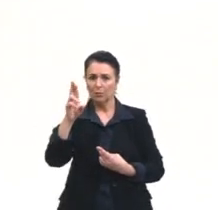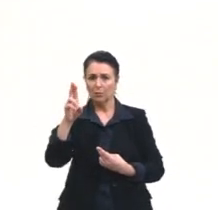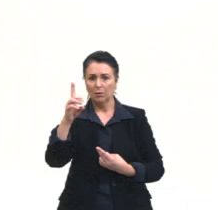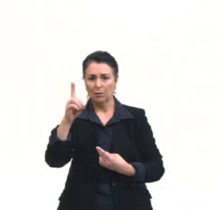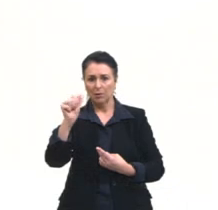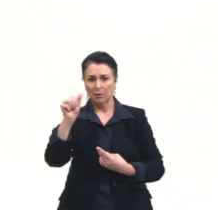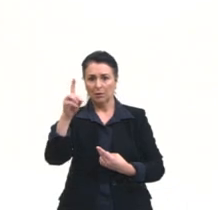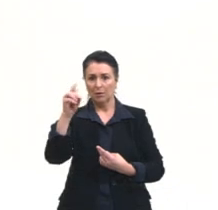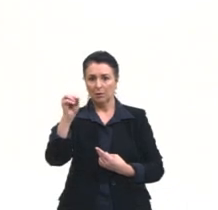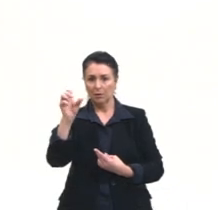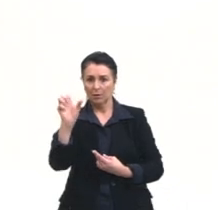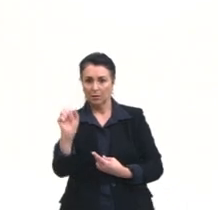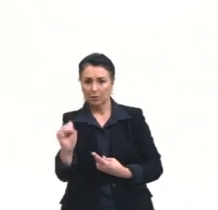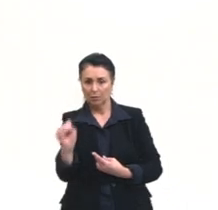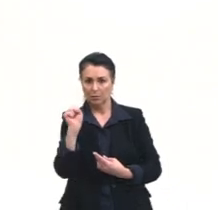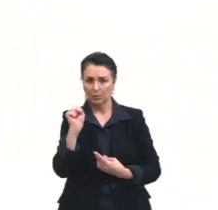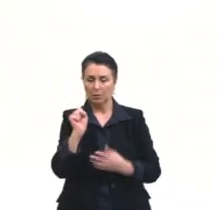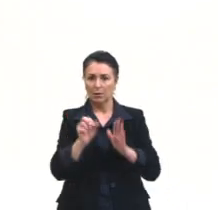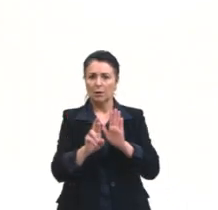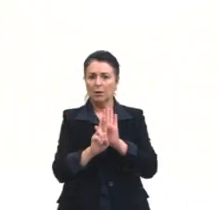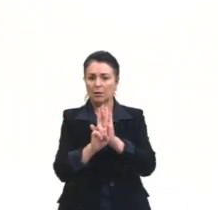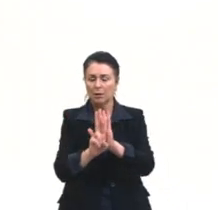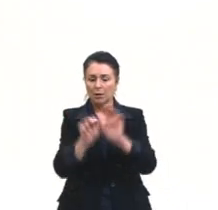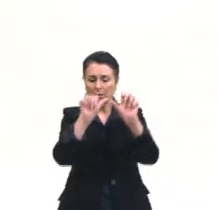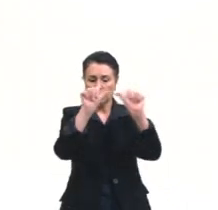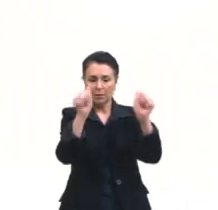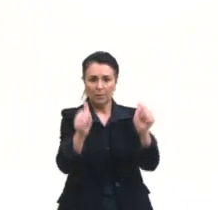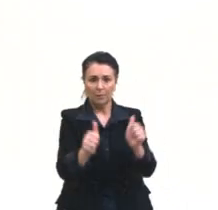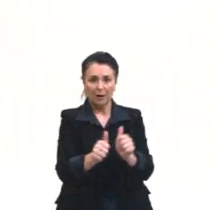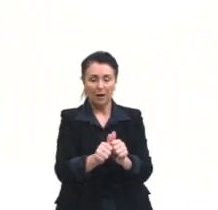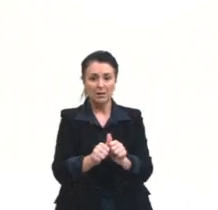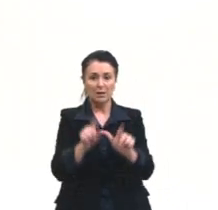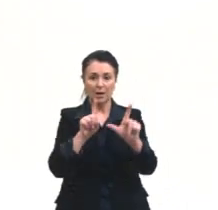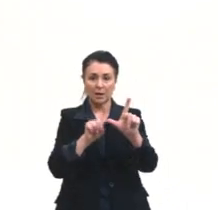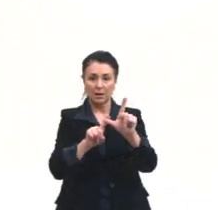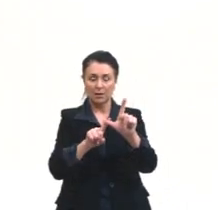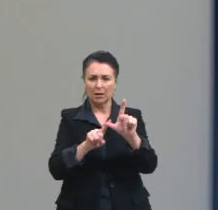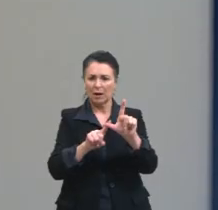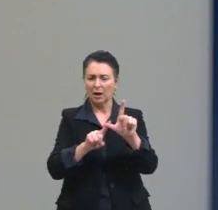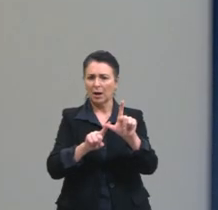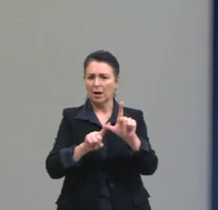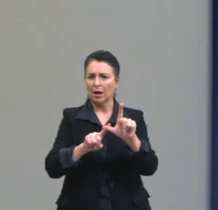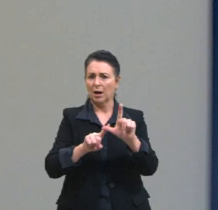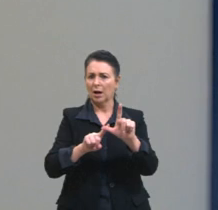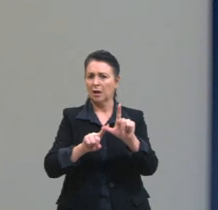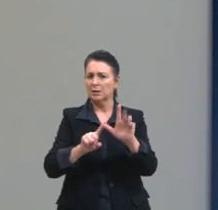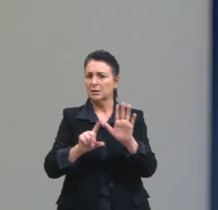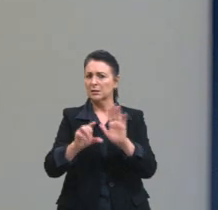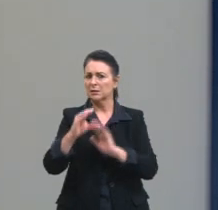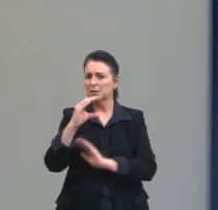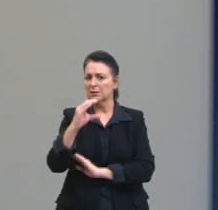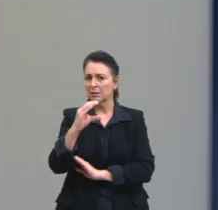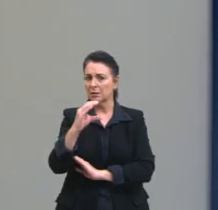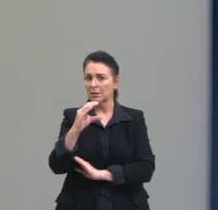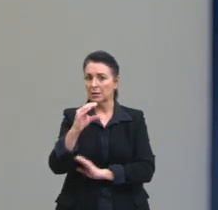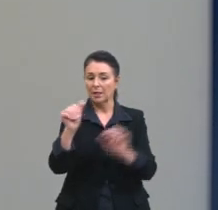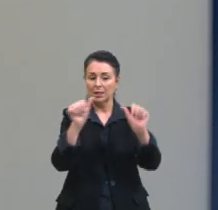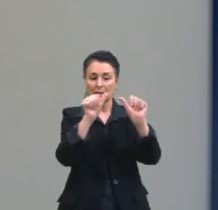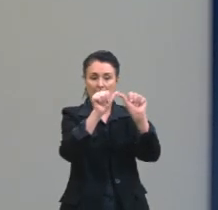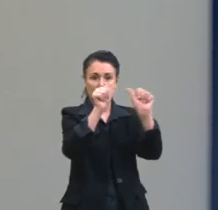representado na figura pela letra c com a letra C aqui na figura